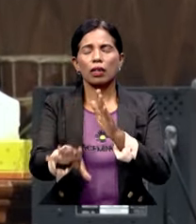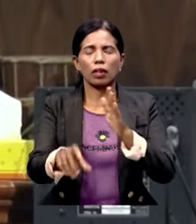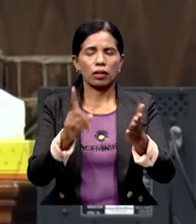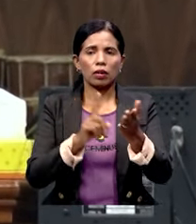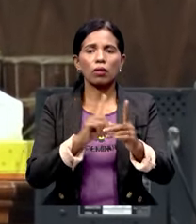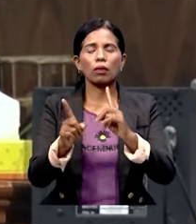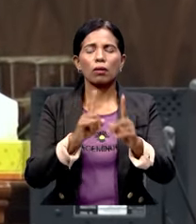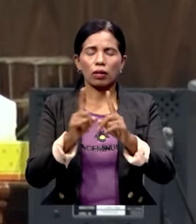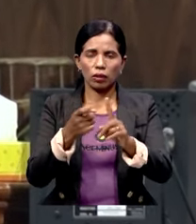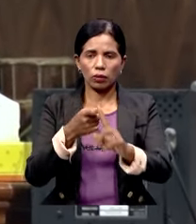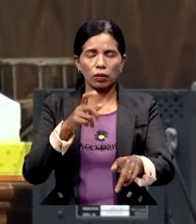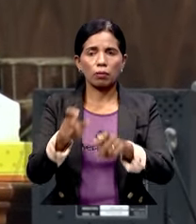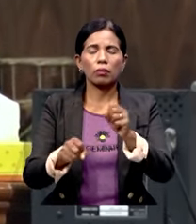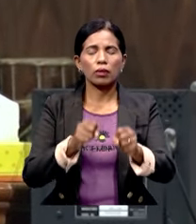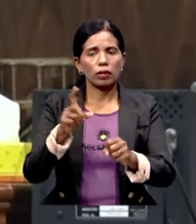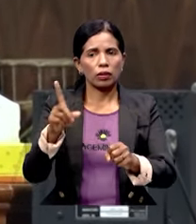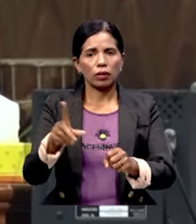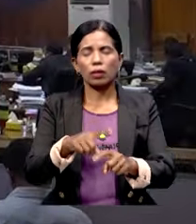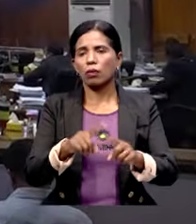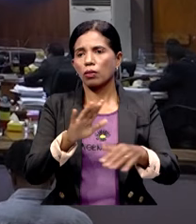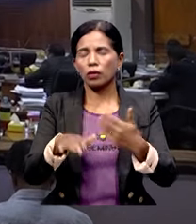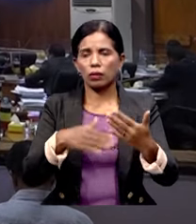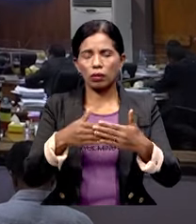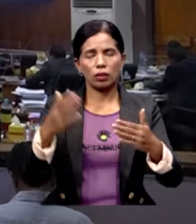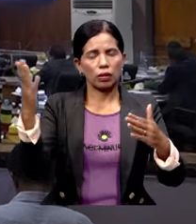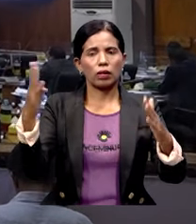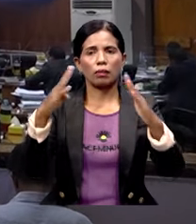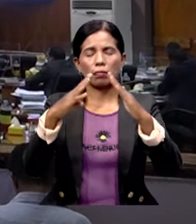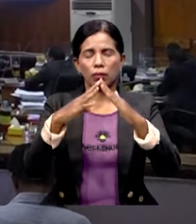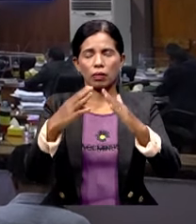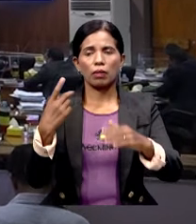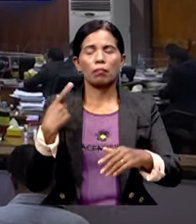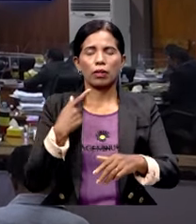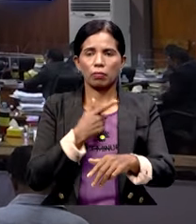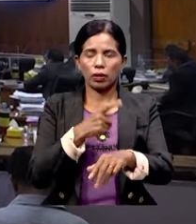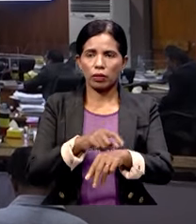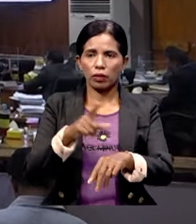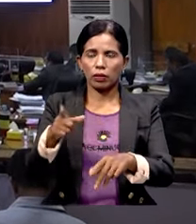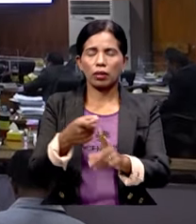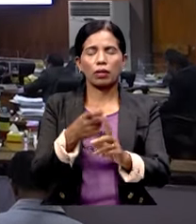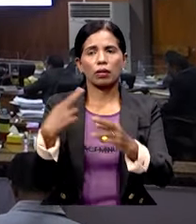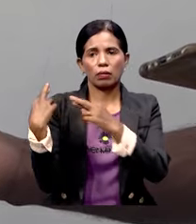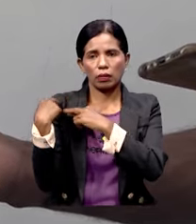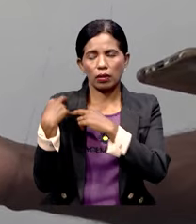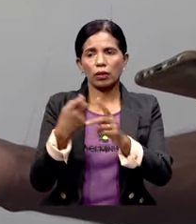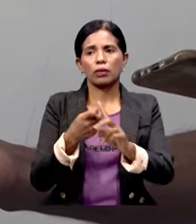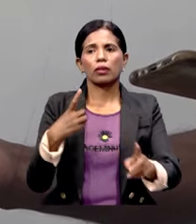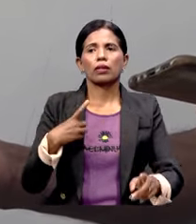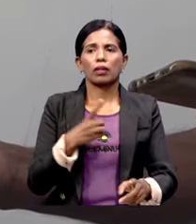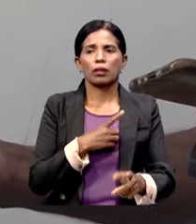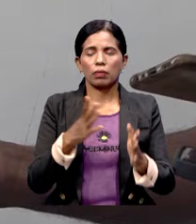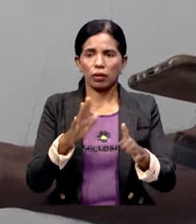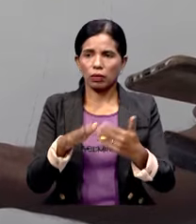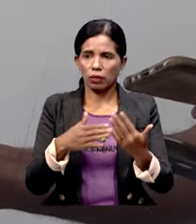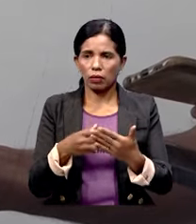público, liu sociedade civil, mas bebo a tototo e homofocum parlamentar, responsabilidade russi deputado Sira. Hoje